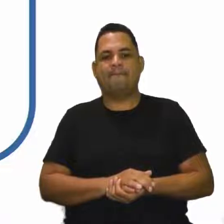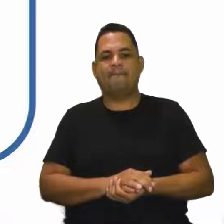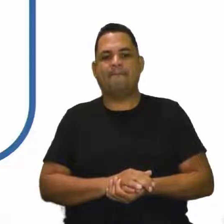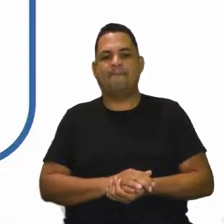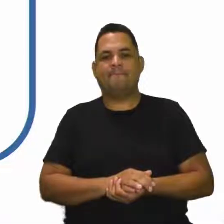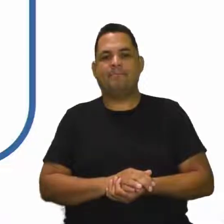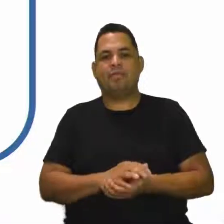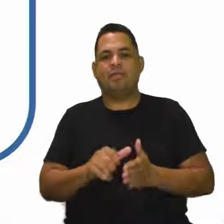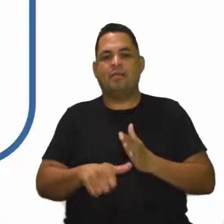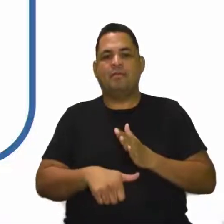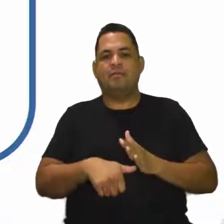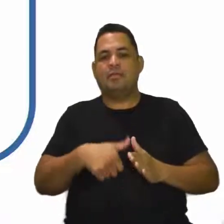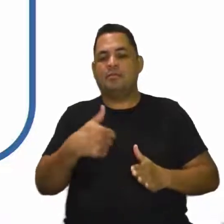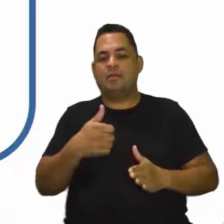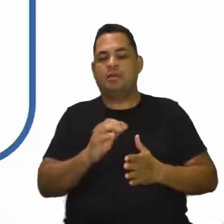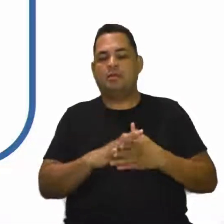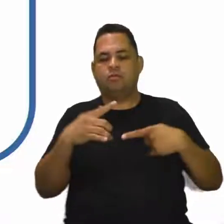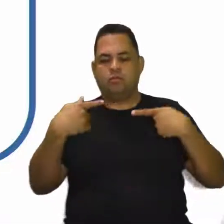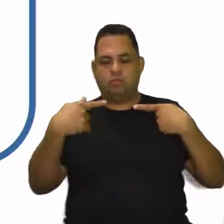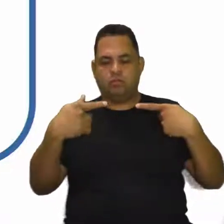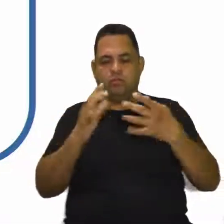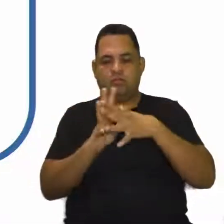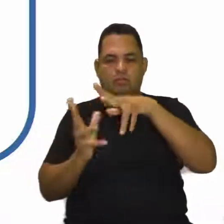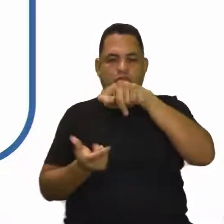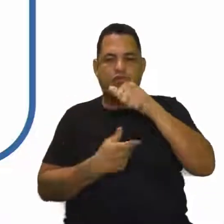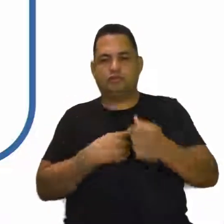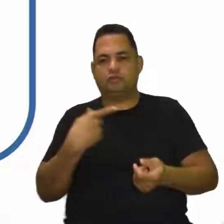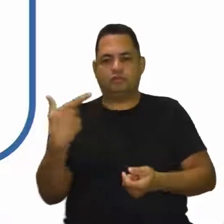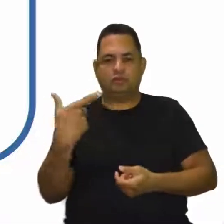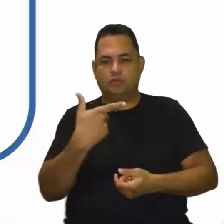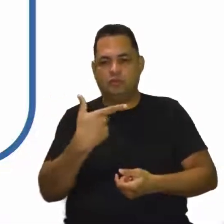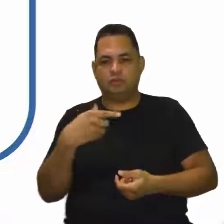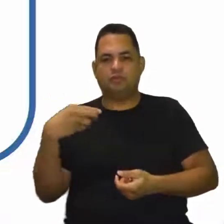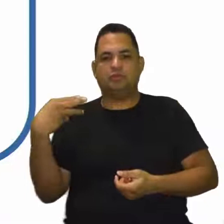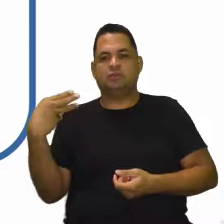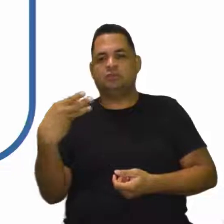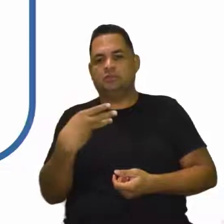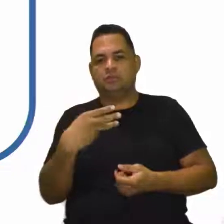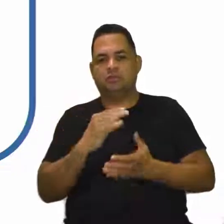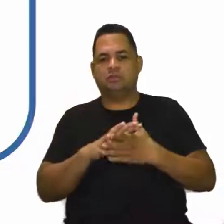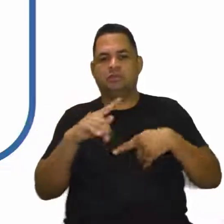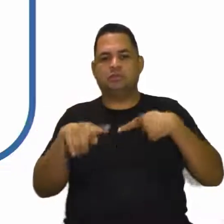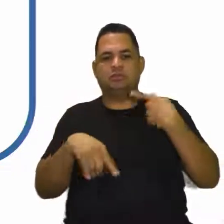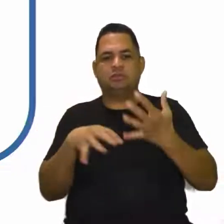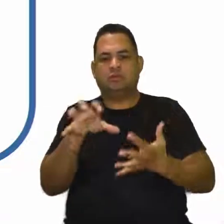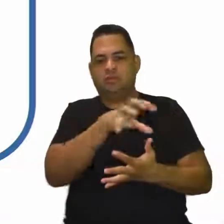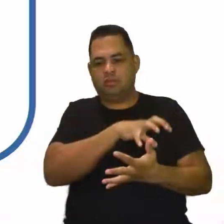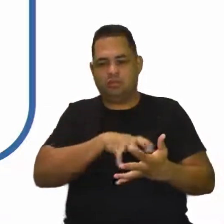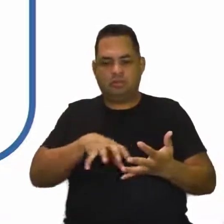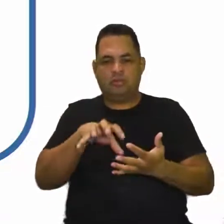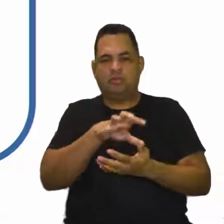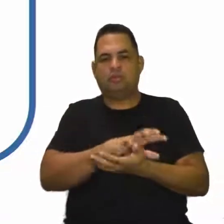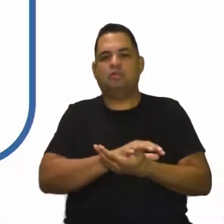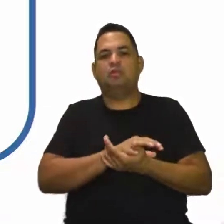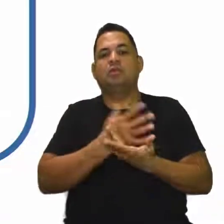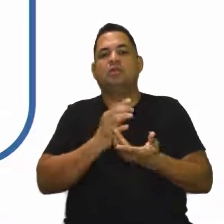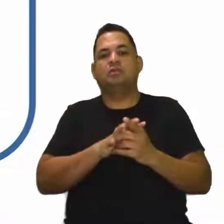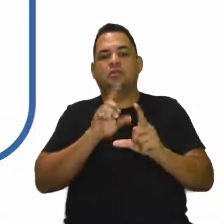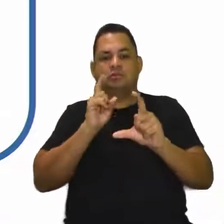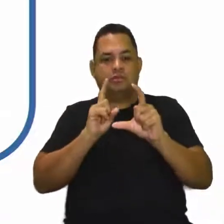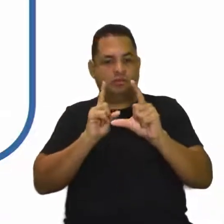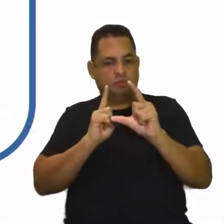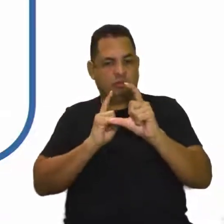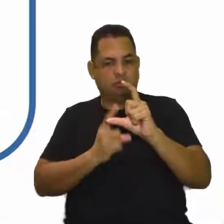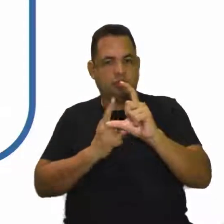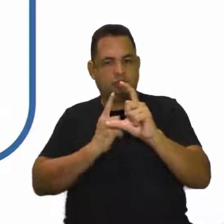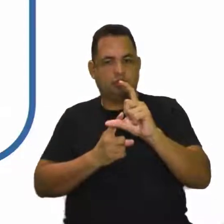a Primeira Guerra Mundial, parte 2, e aí parte 3, e logo em sequência, Revoluções Socialistas da Rússia,